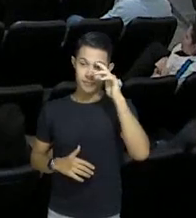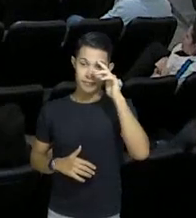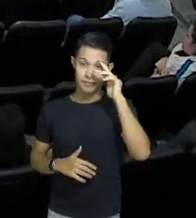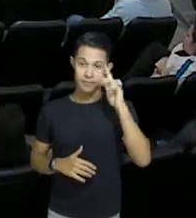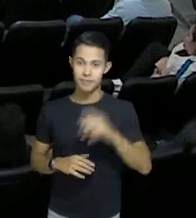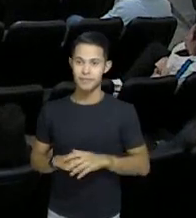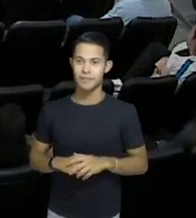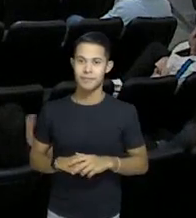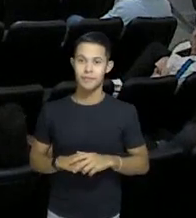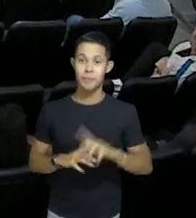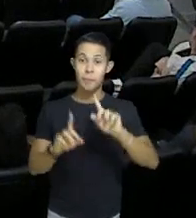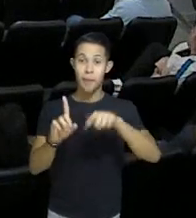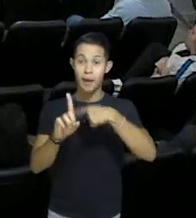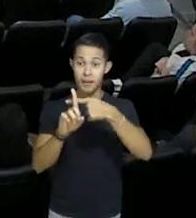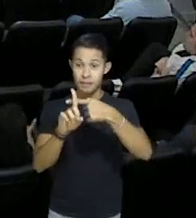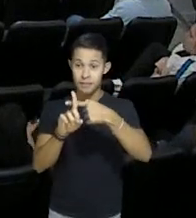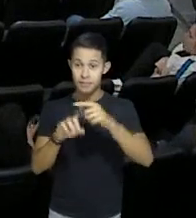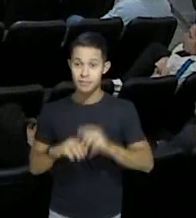Mais alguém?